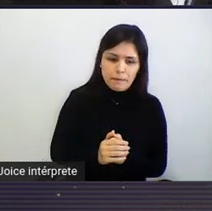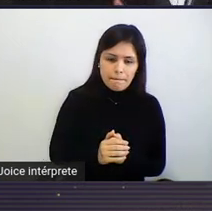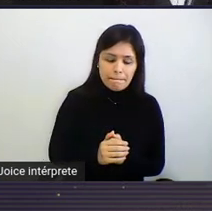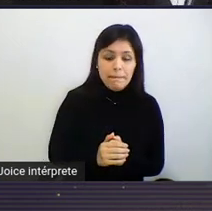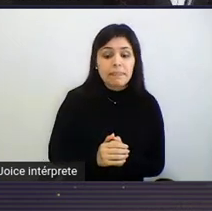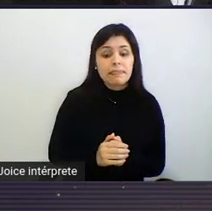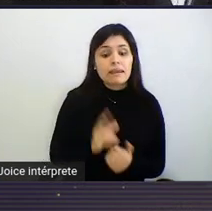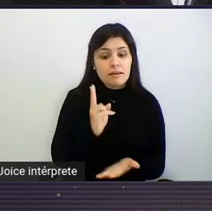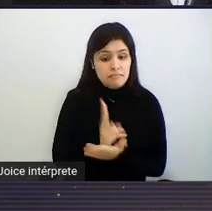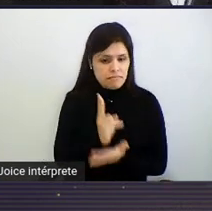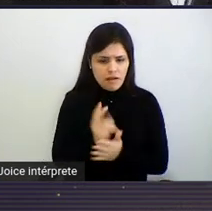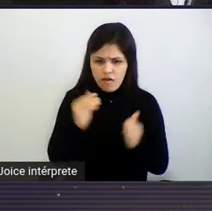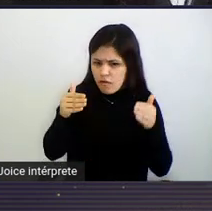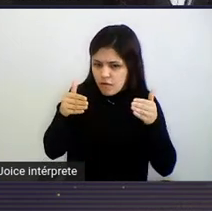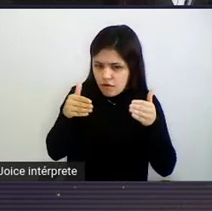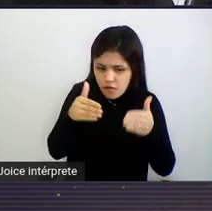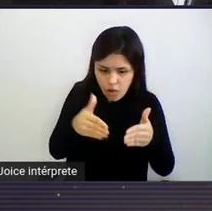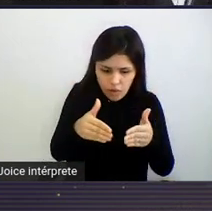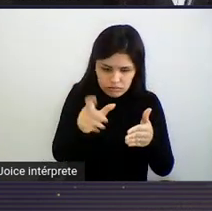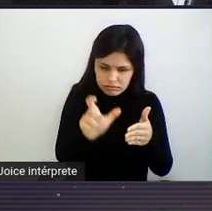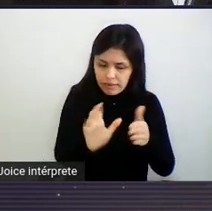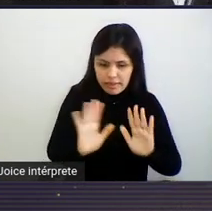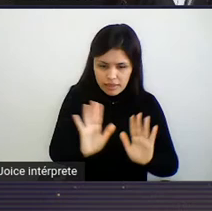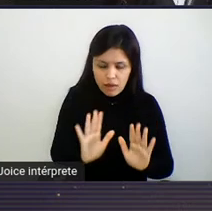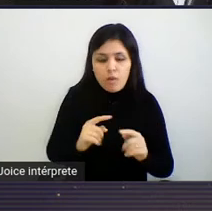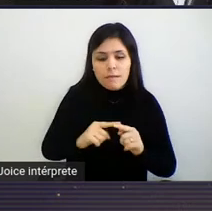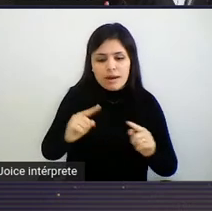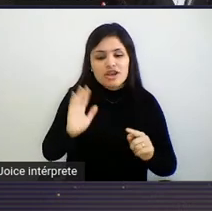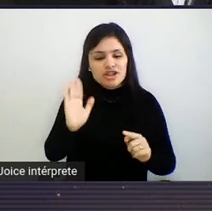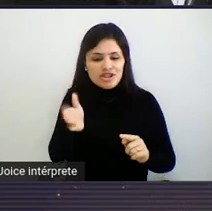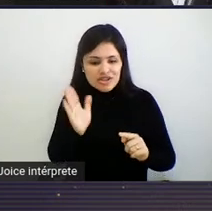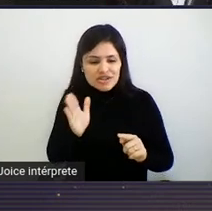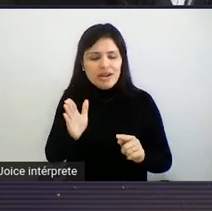Isso já é tratado como matéria, né? Então,